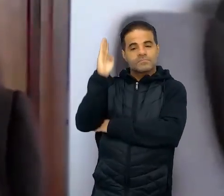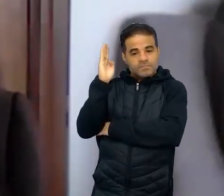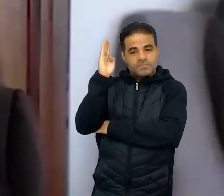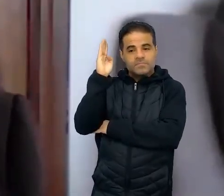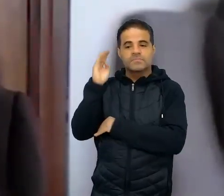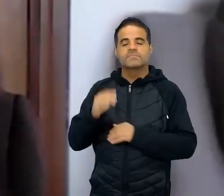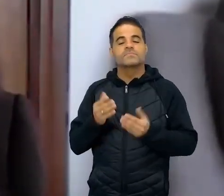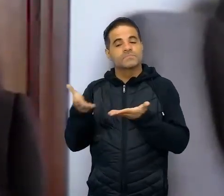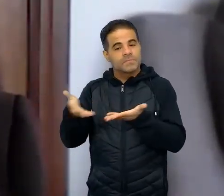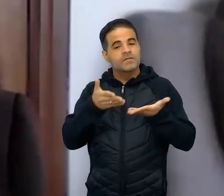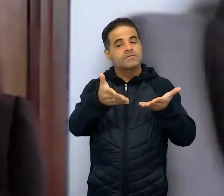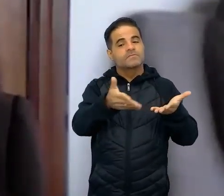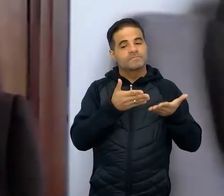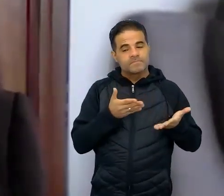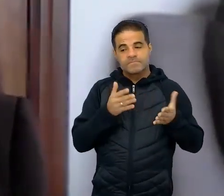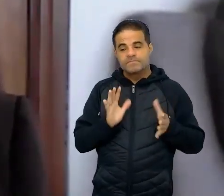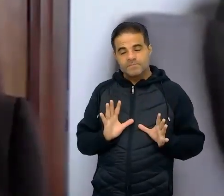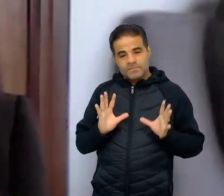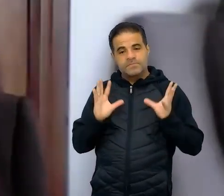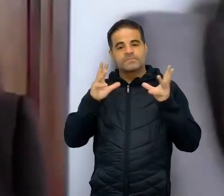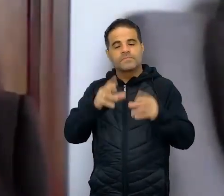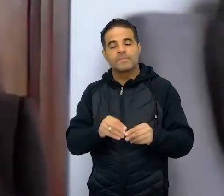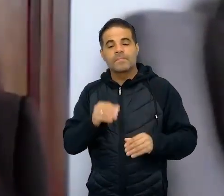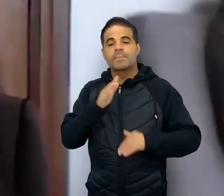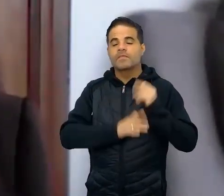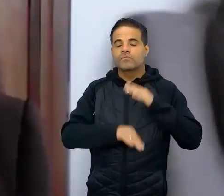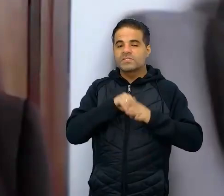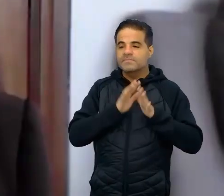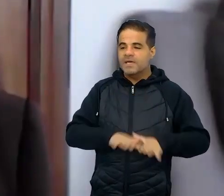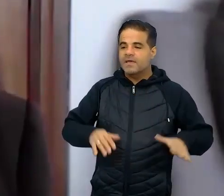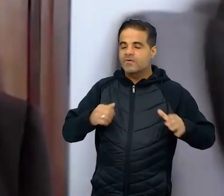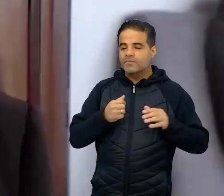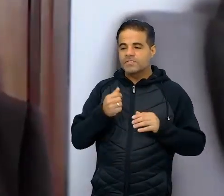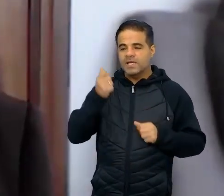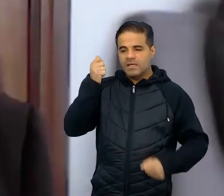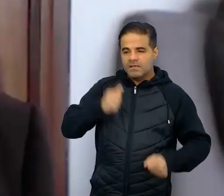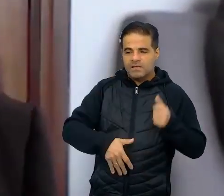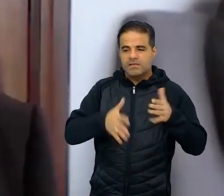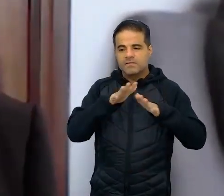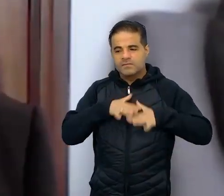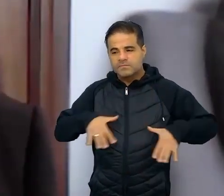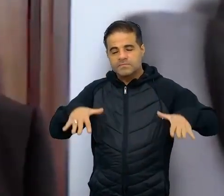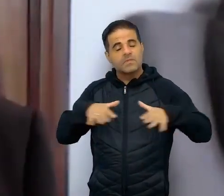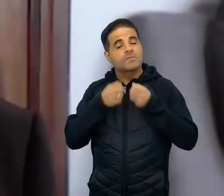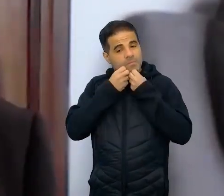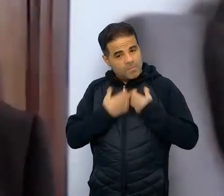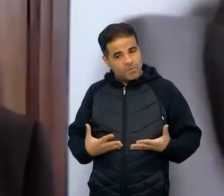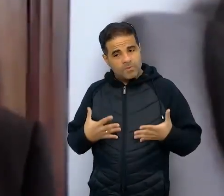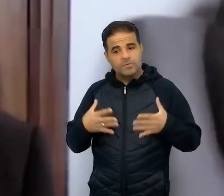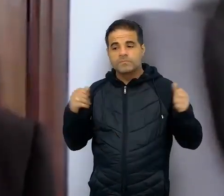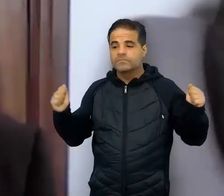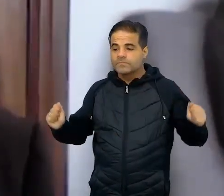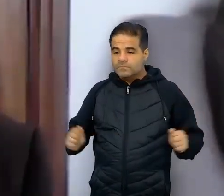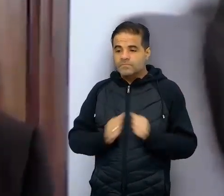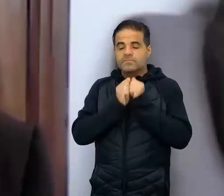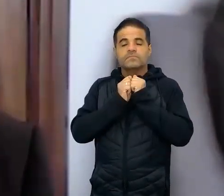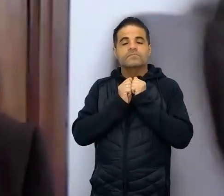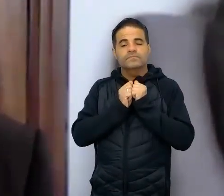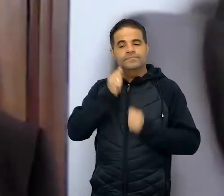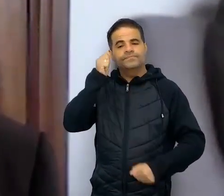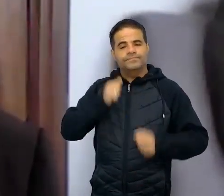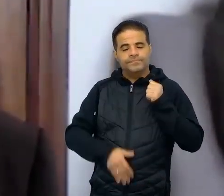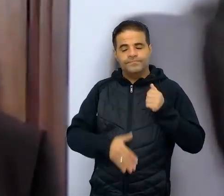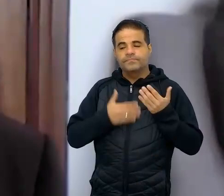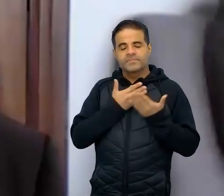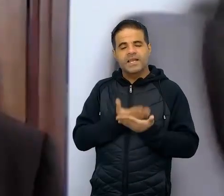bom? Então, sejam todos bem-vindos, já fiz a minha audiodescrição e é muito bom estar aqui para estudar com vocês,